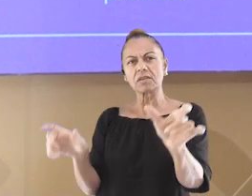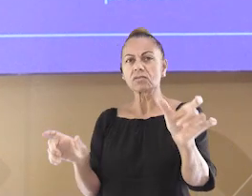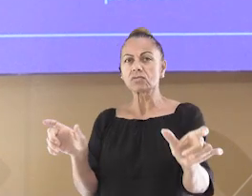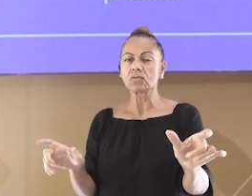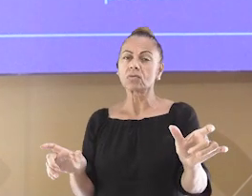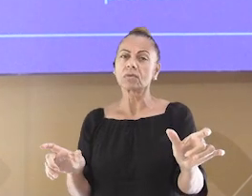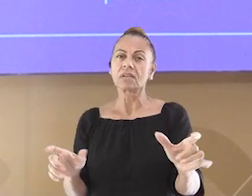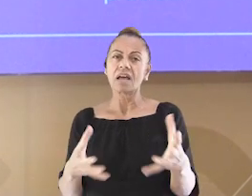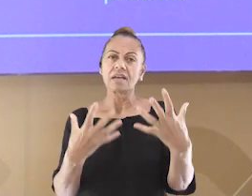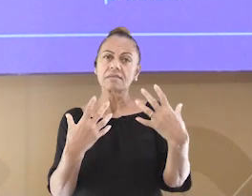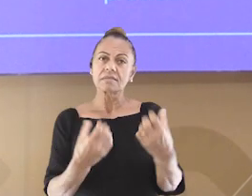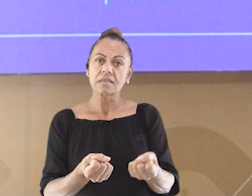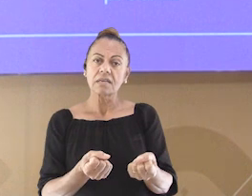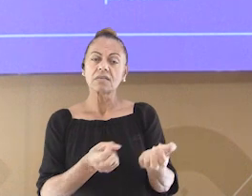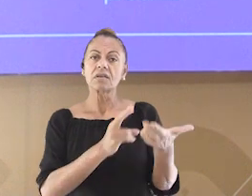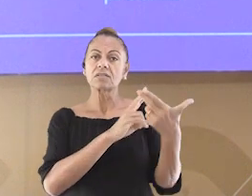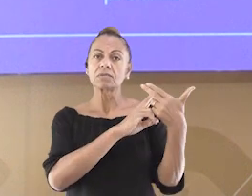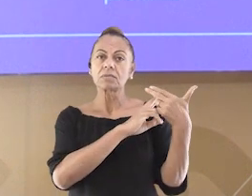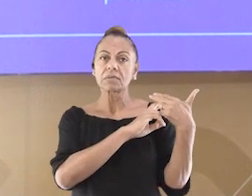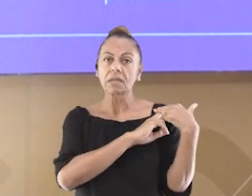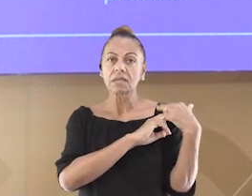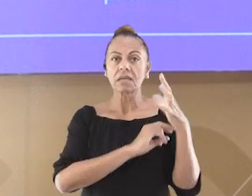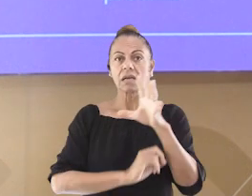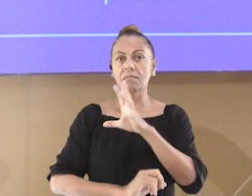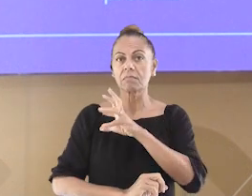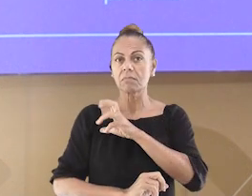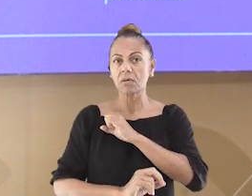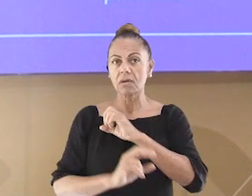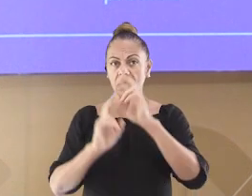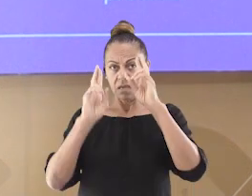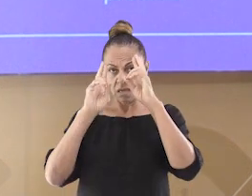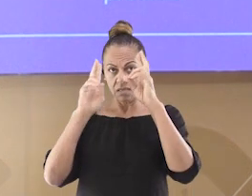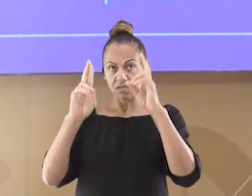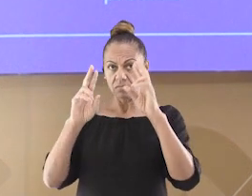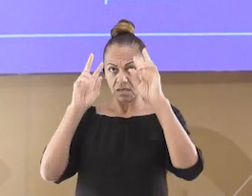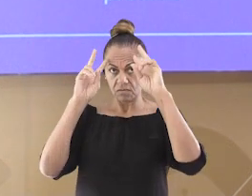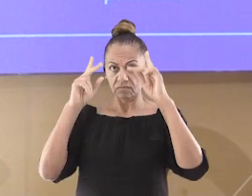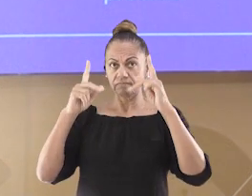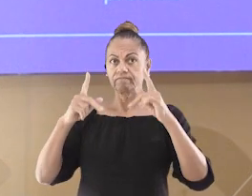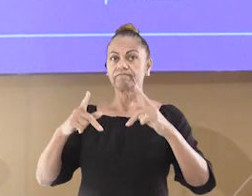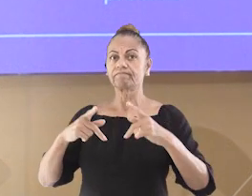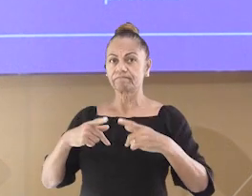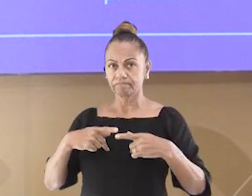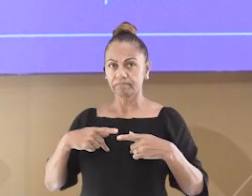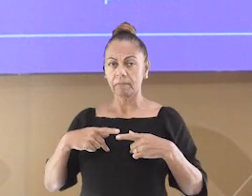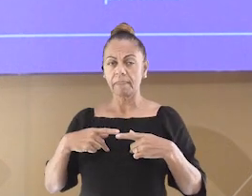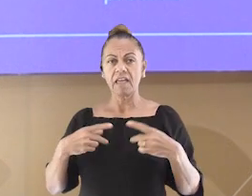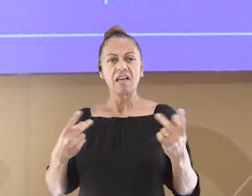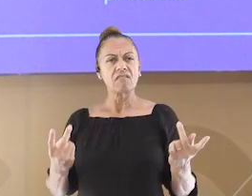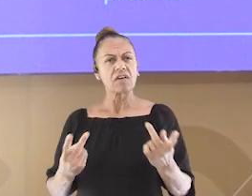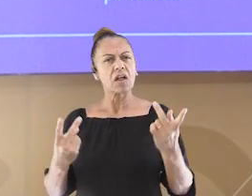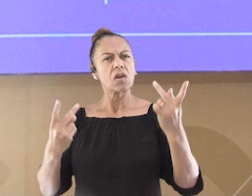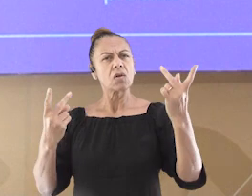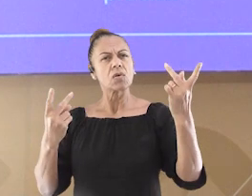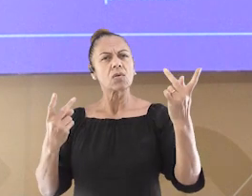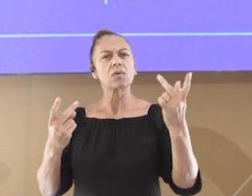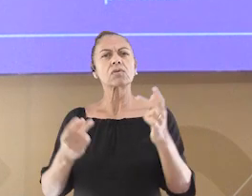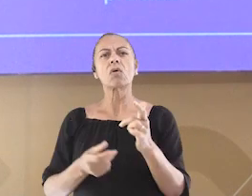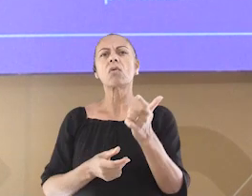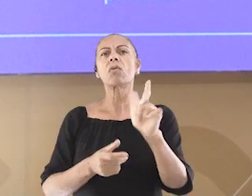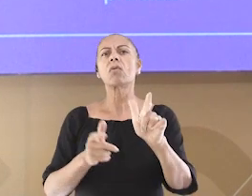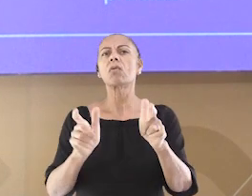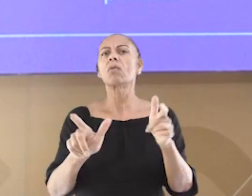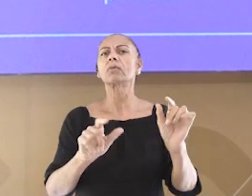estão ligados diretamente à própria pessoa, por exemplo, aceitação, responsabilidade,